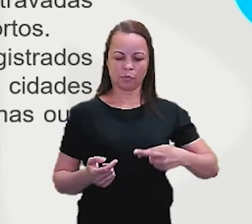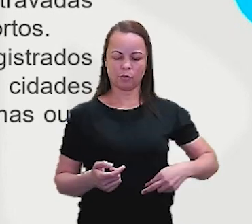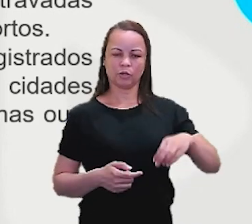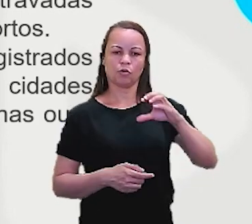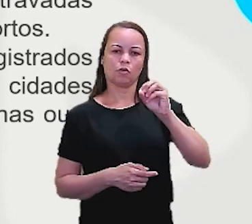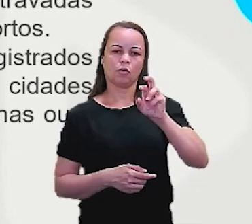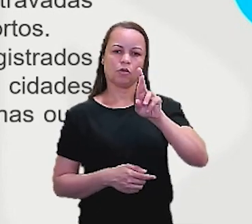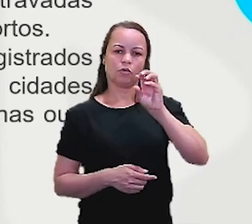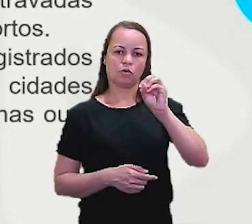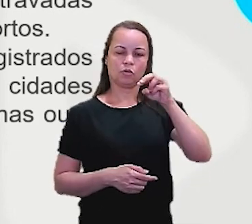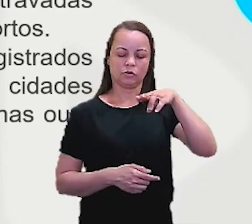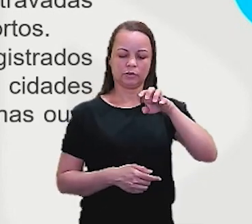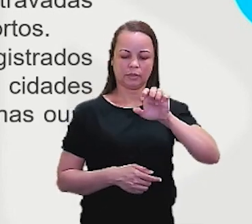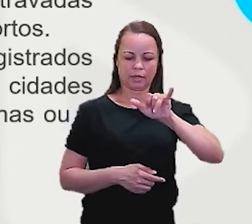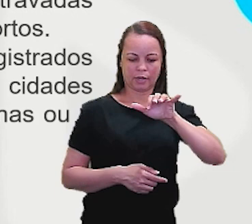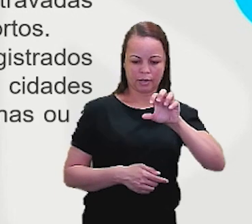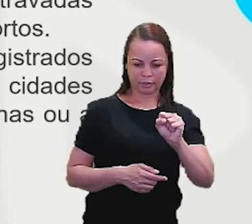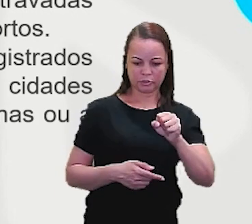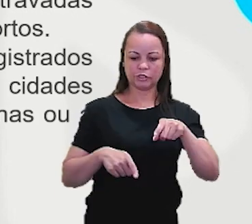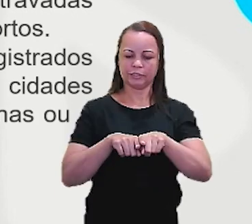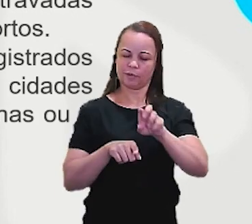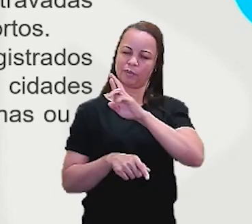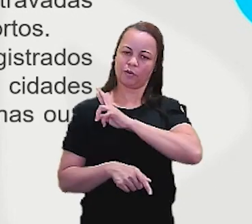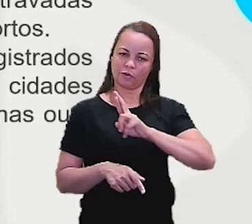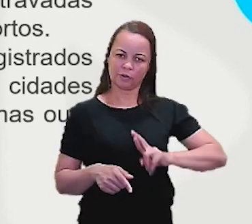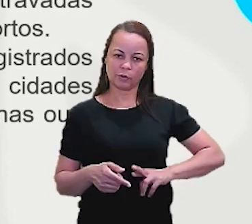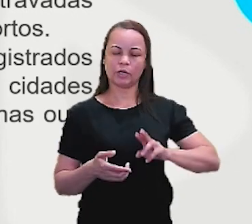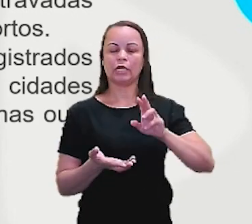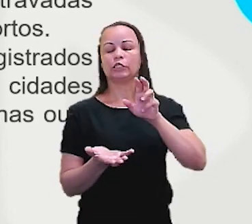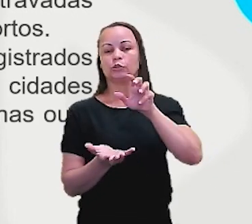era quando os coronéis, donos de engenho,